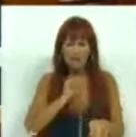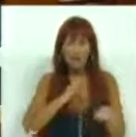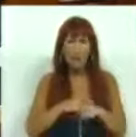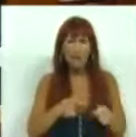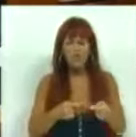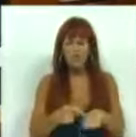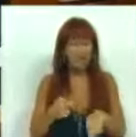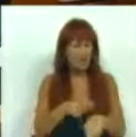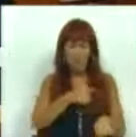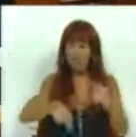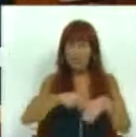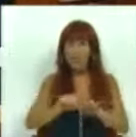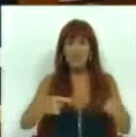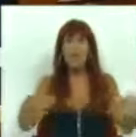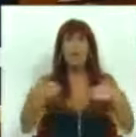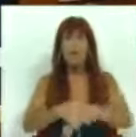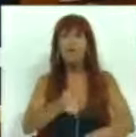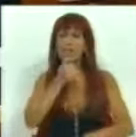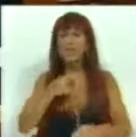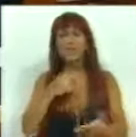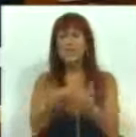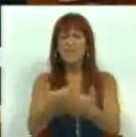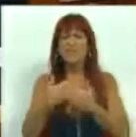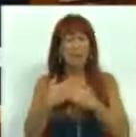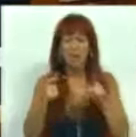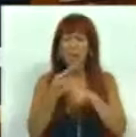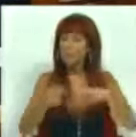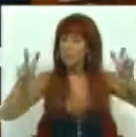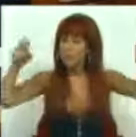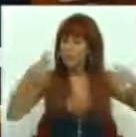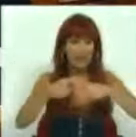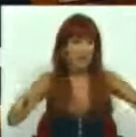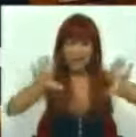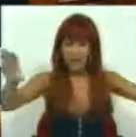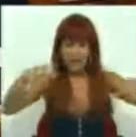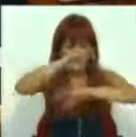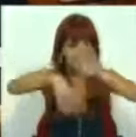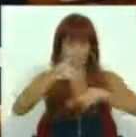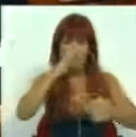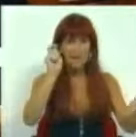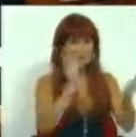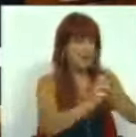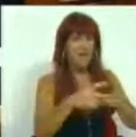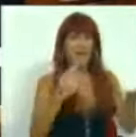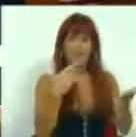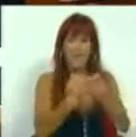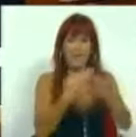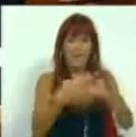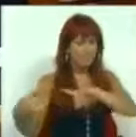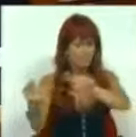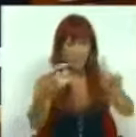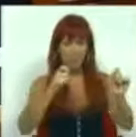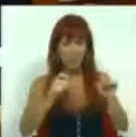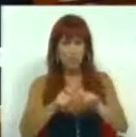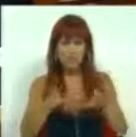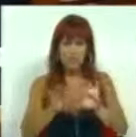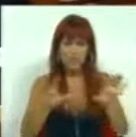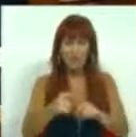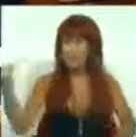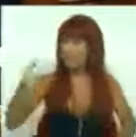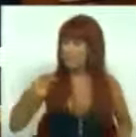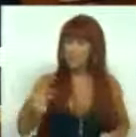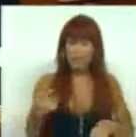de matérias como a eutanásia. São assuntos distintos e não os confundimos. Se há marca que caracteriza a discussão em torno